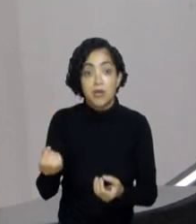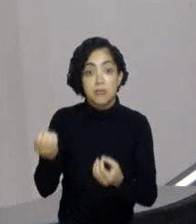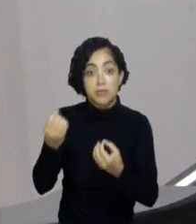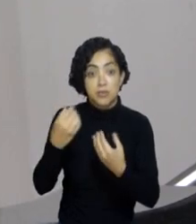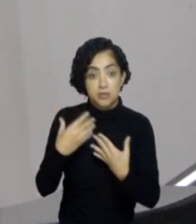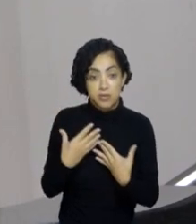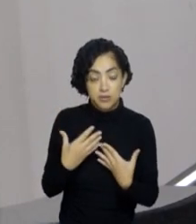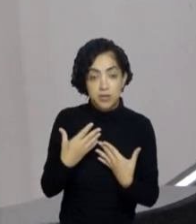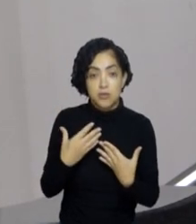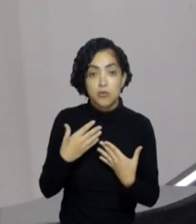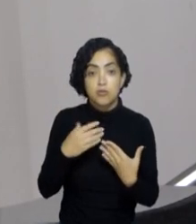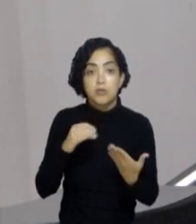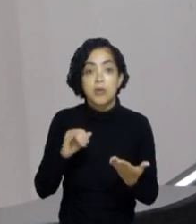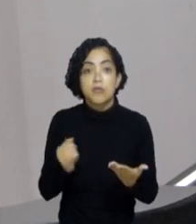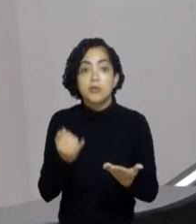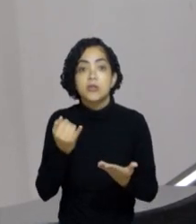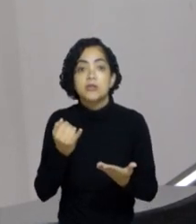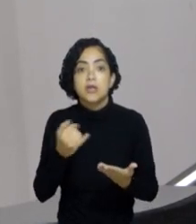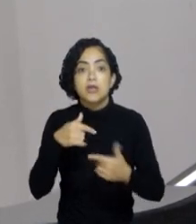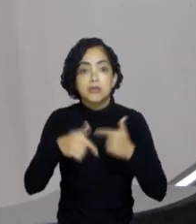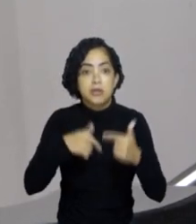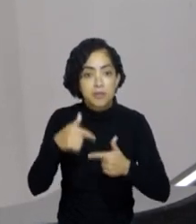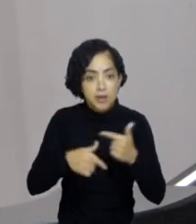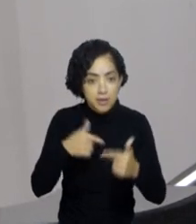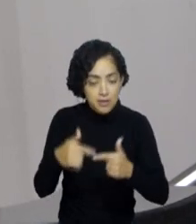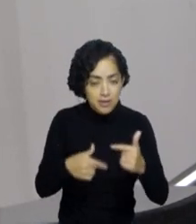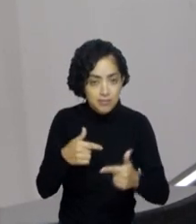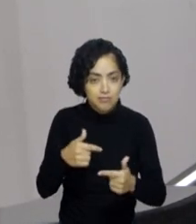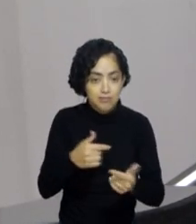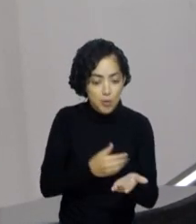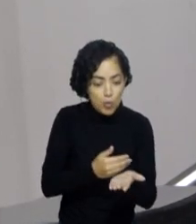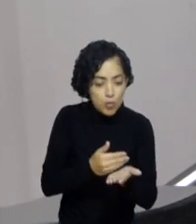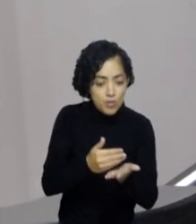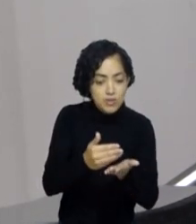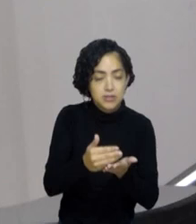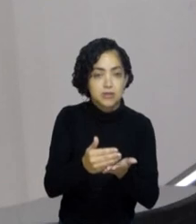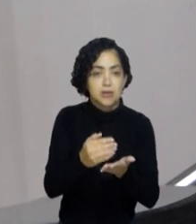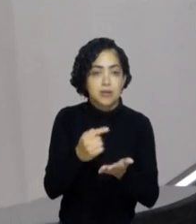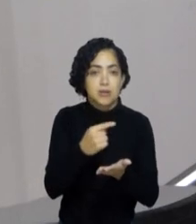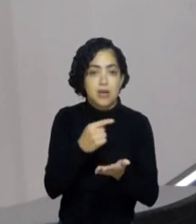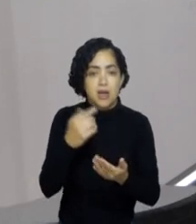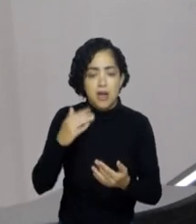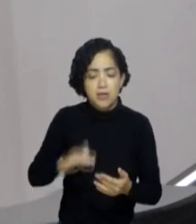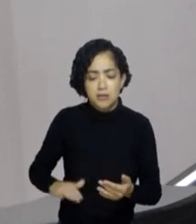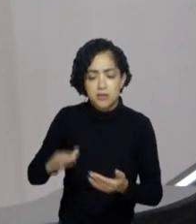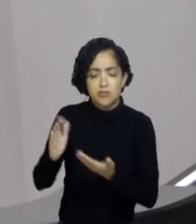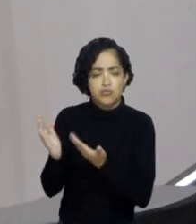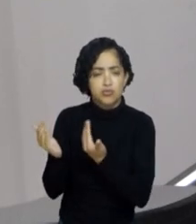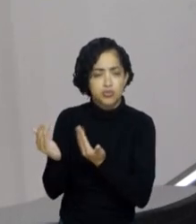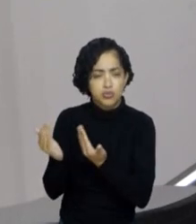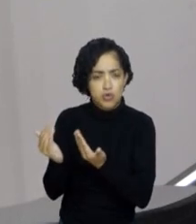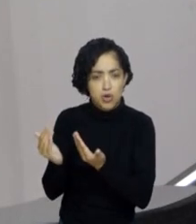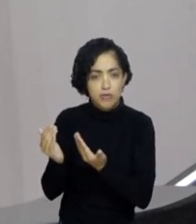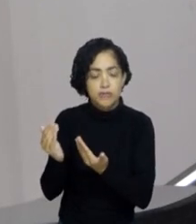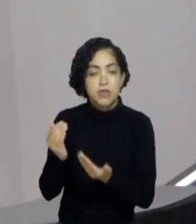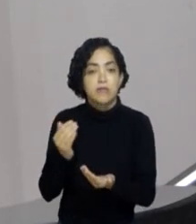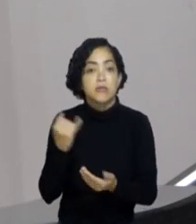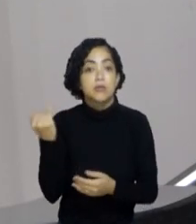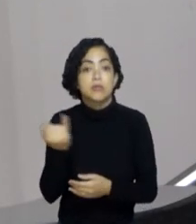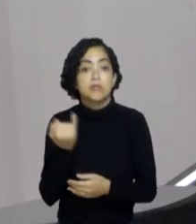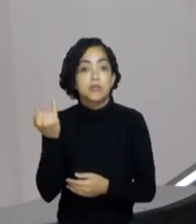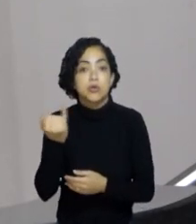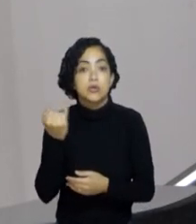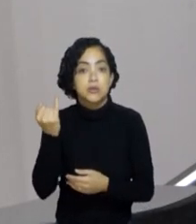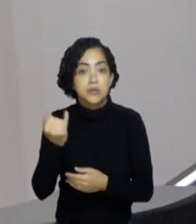oportunidade de estar na empresa há 35 anos. Ainda muito jovem, pude conhecer a importância da mídia para a